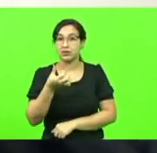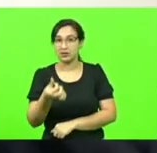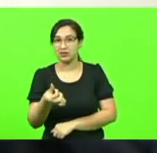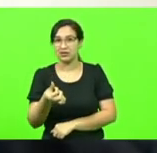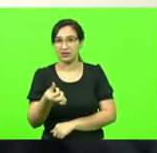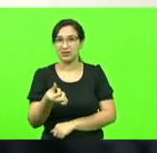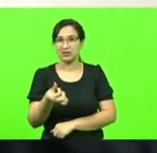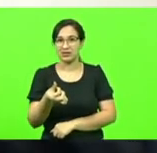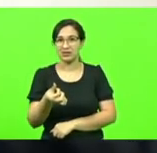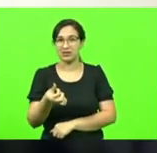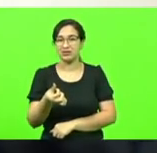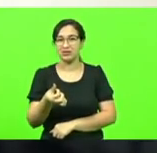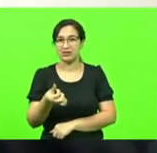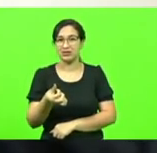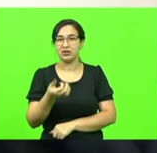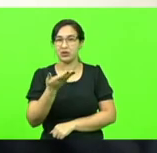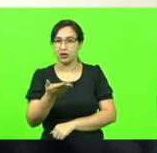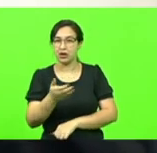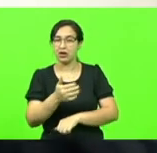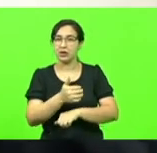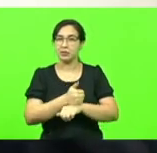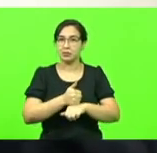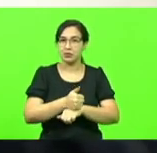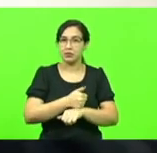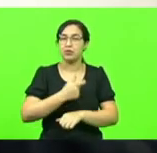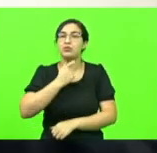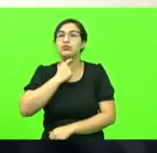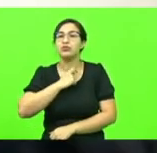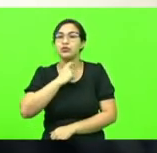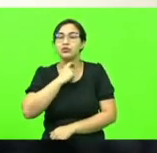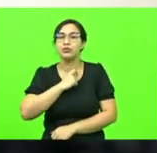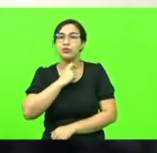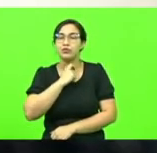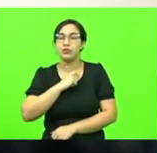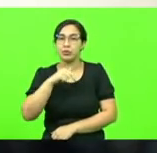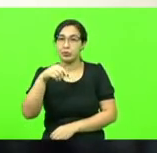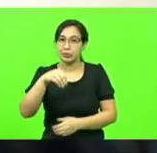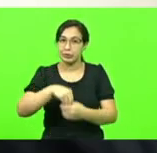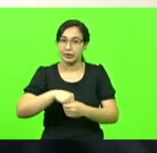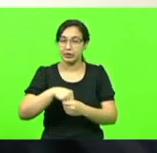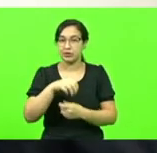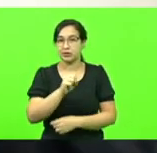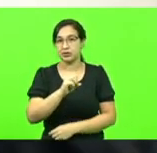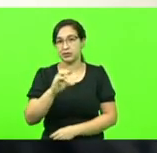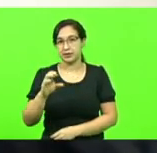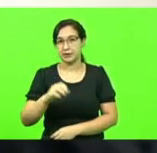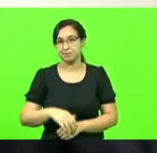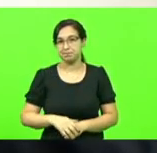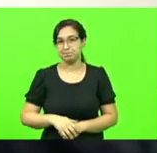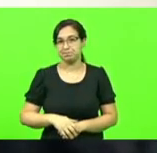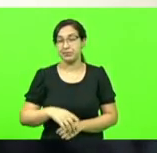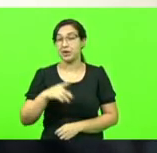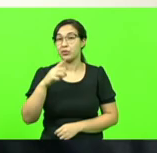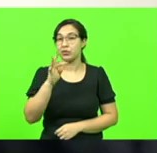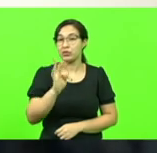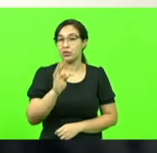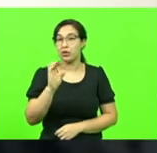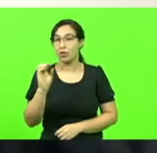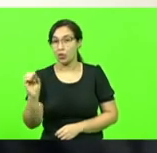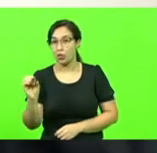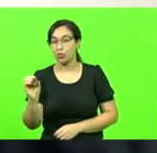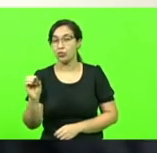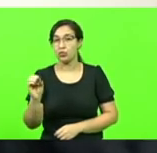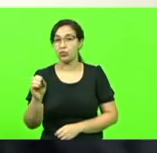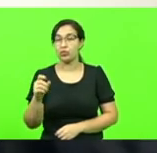56 vagas para o profissional de fonoaudiologia nas APAES do Estado de Santa Catarina. E quanto ao terapeuta ocupacional, são